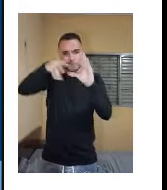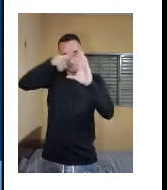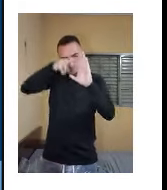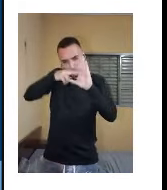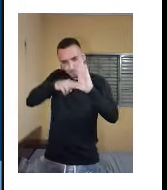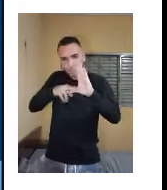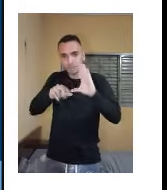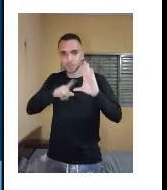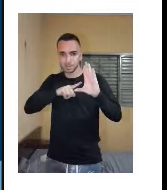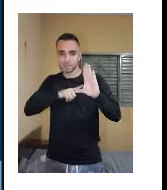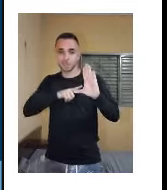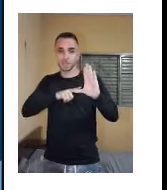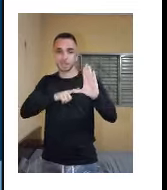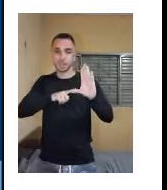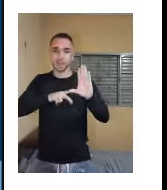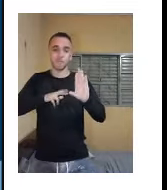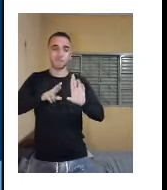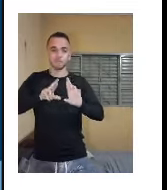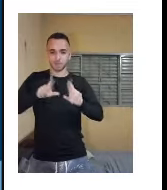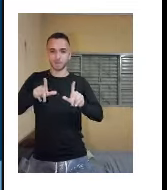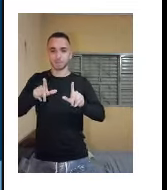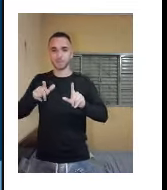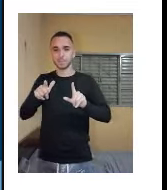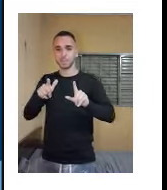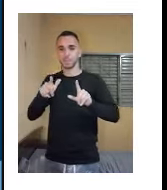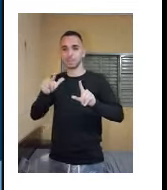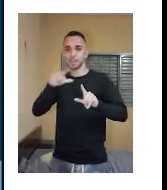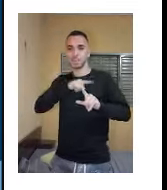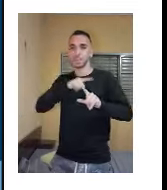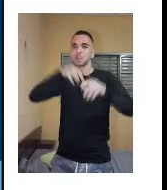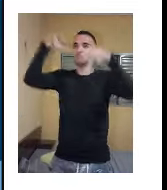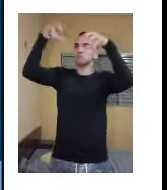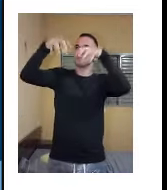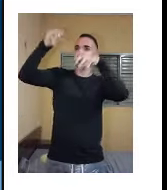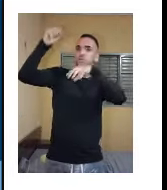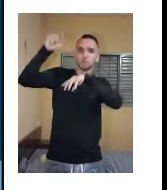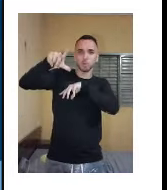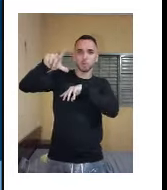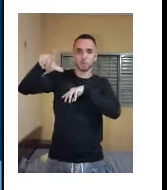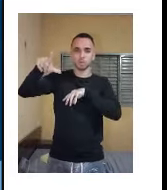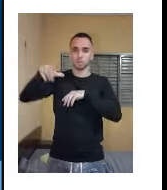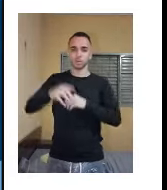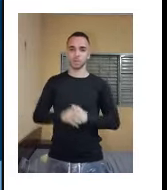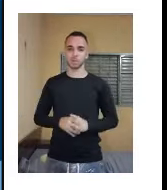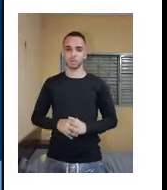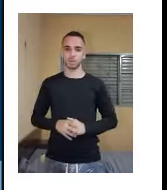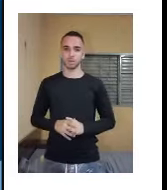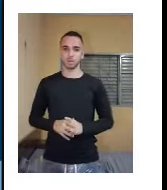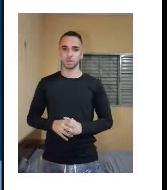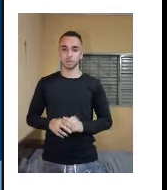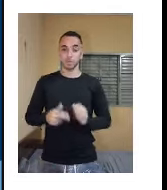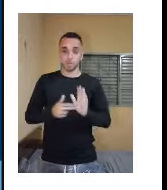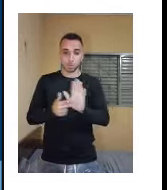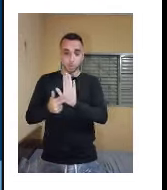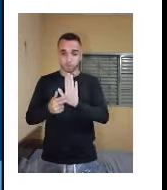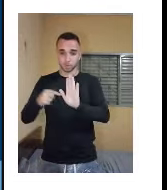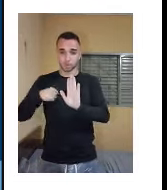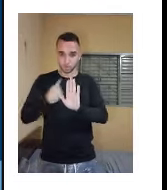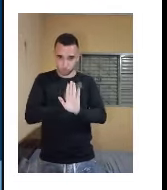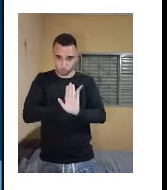que a mudança recente no clima, ela tem sido generalizada, rápida, intensificada e